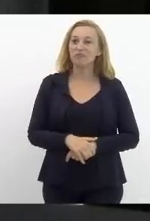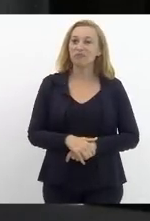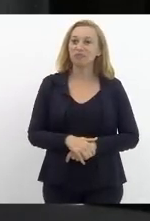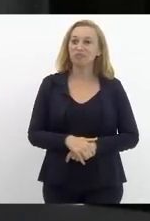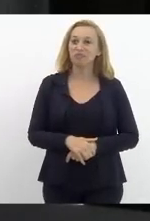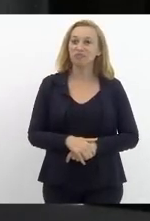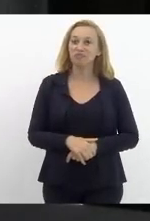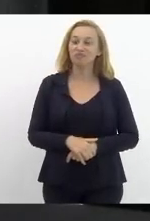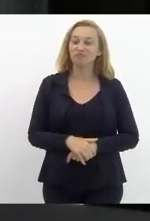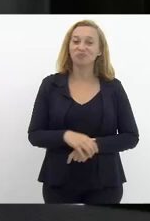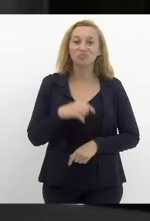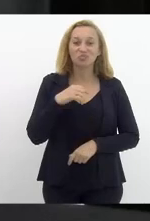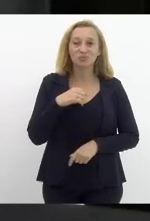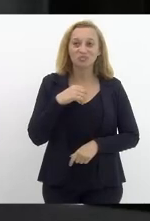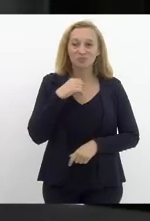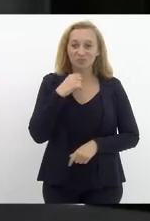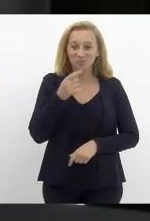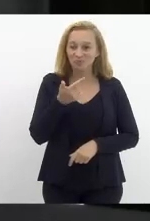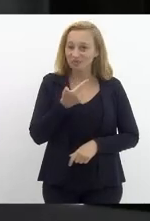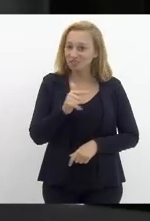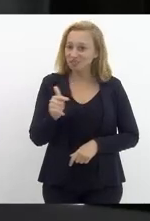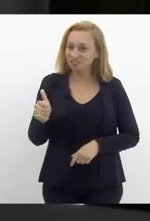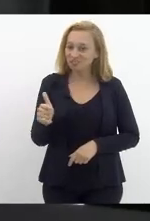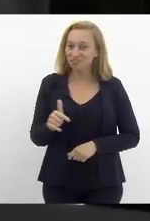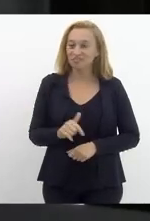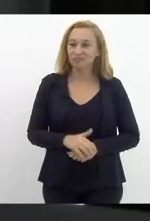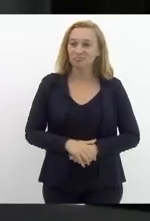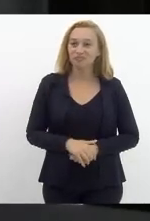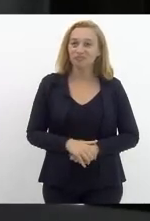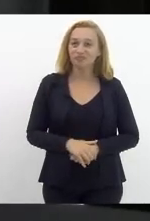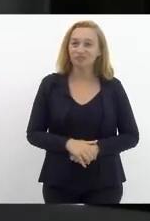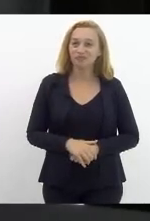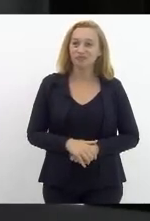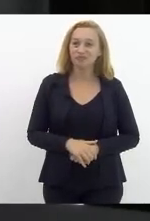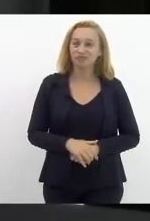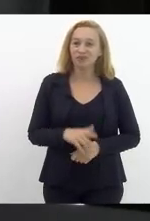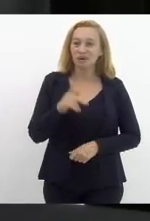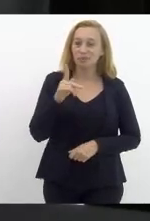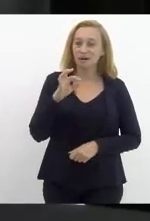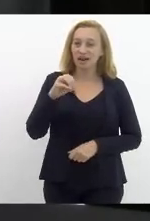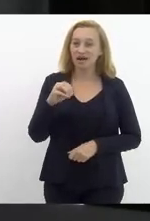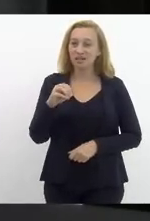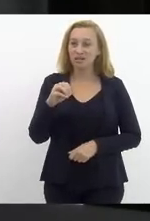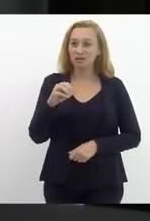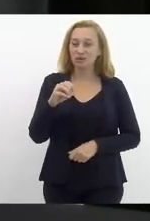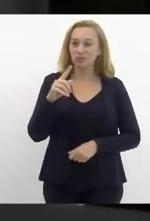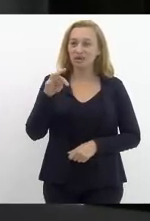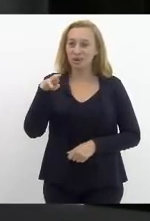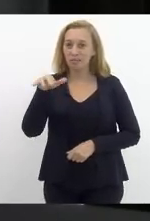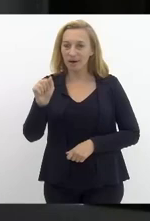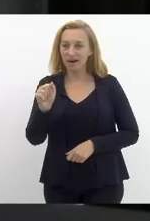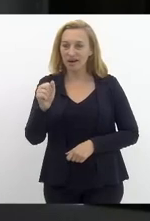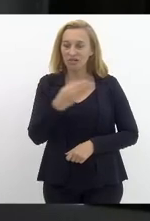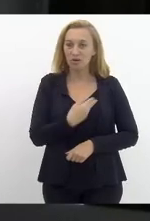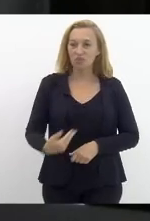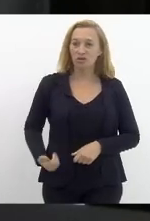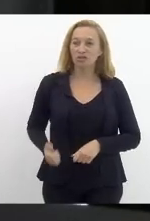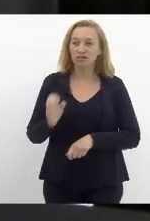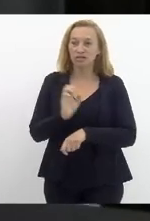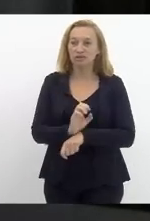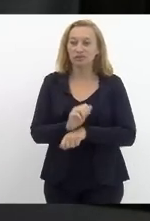E, sem dúvida alguma, o Palácio Guanabara, o Governo do Estado e a